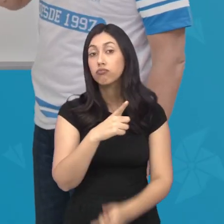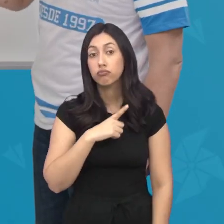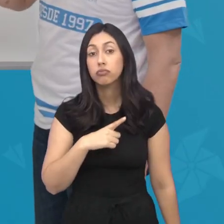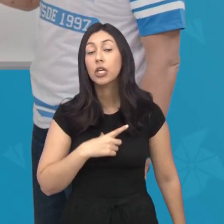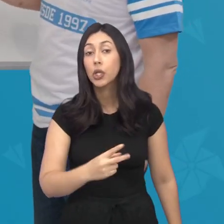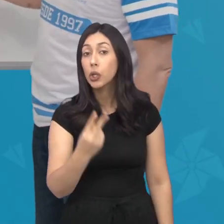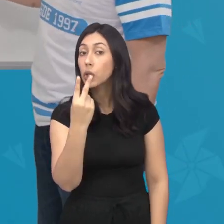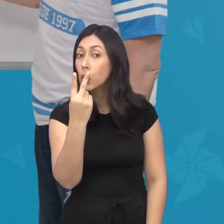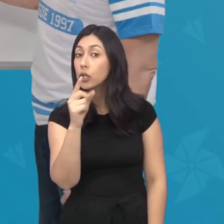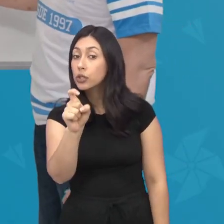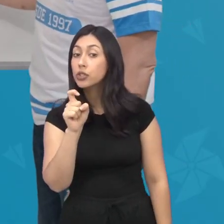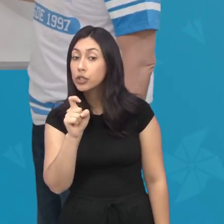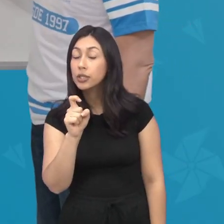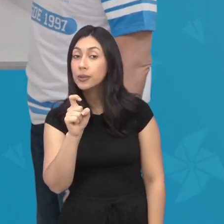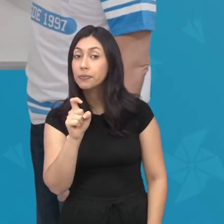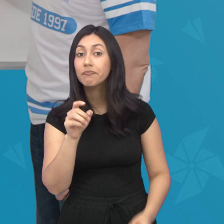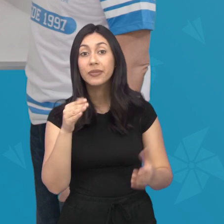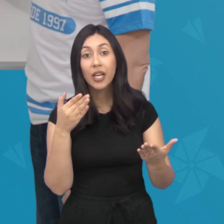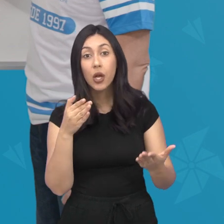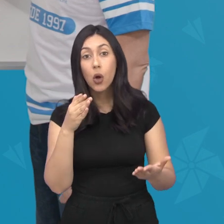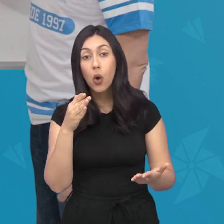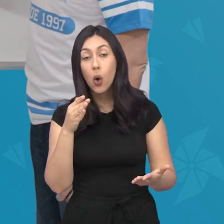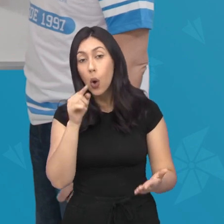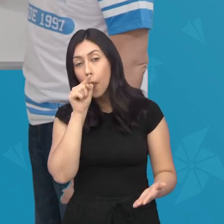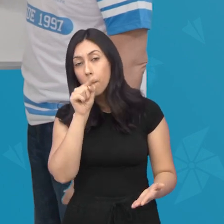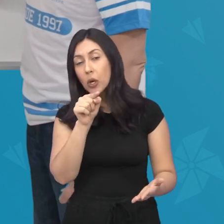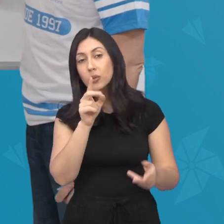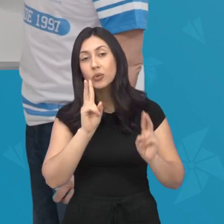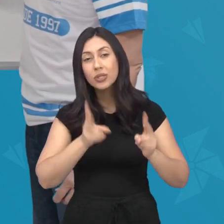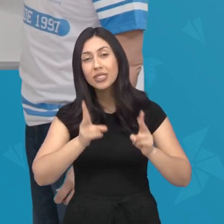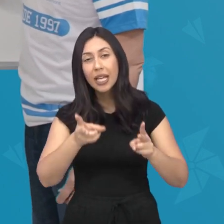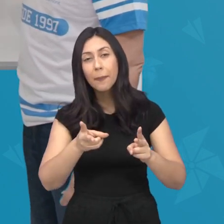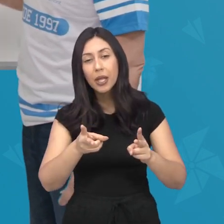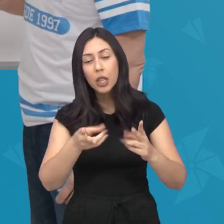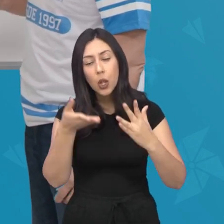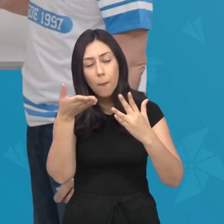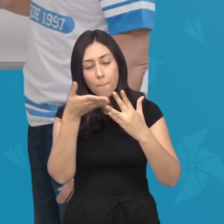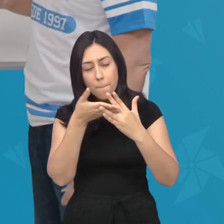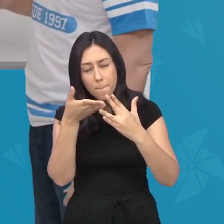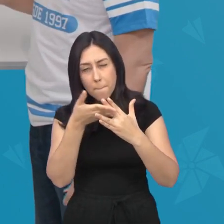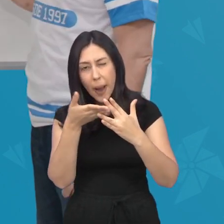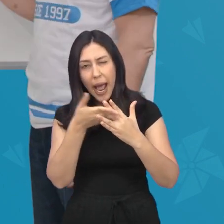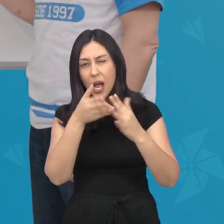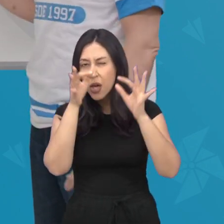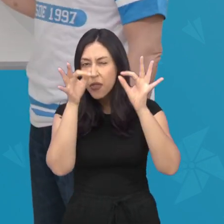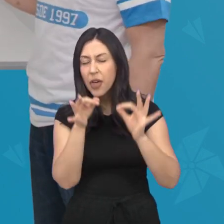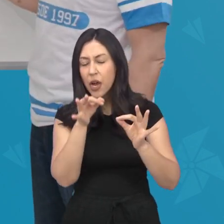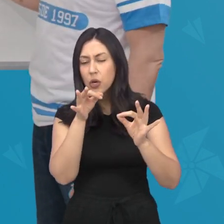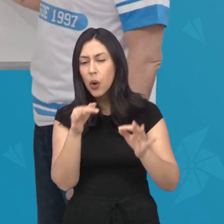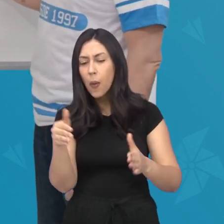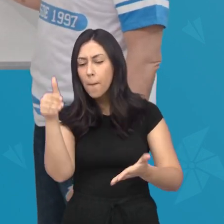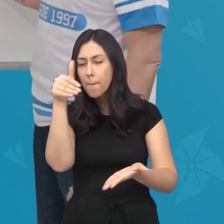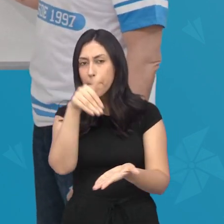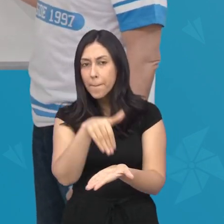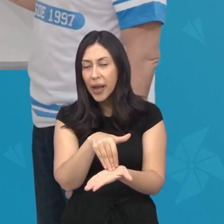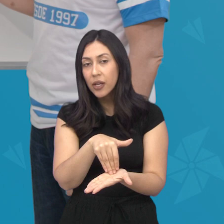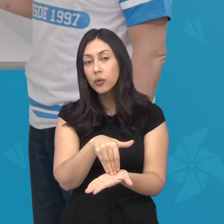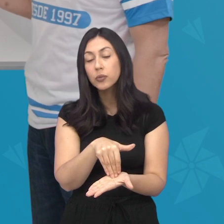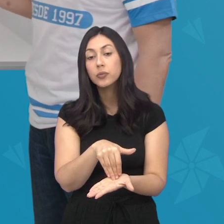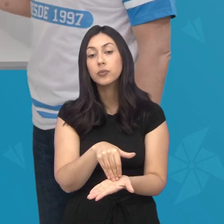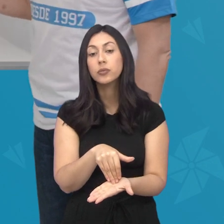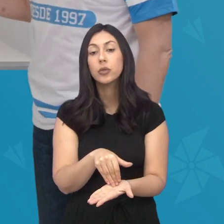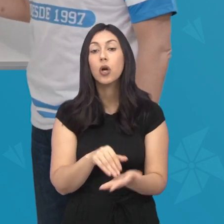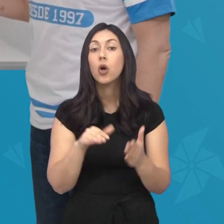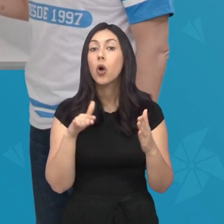raízes. O ponto de máximo sempre vai estar no meio das duas raízes. Quando tiver duas raízes, óbvio. Quando ela